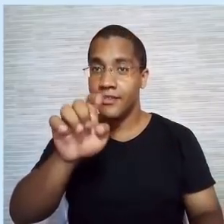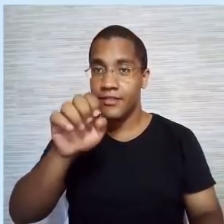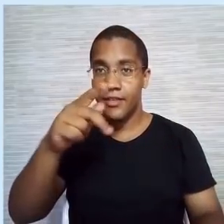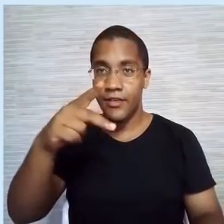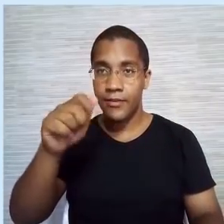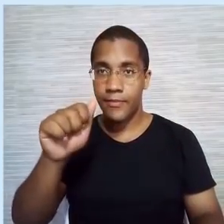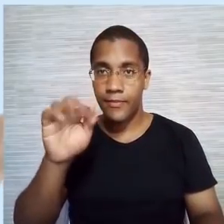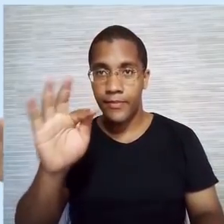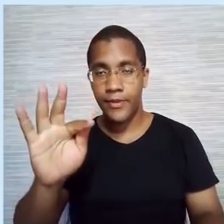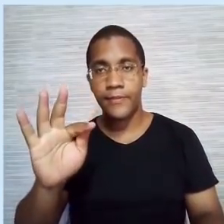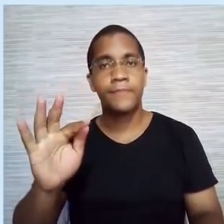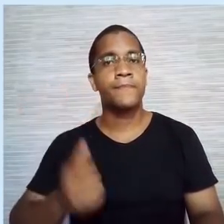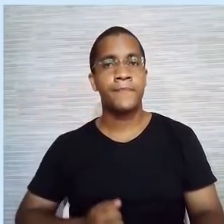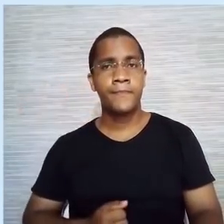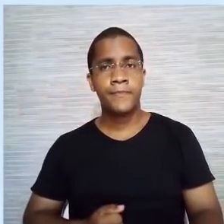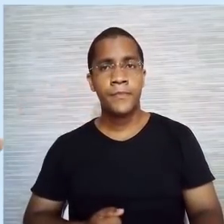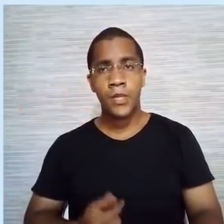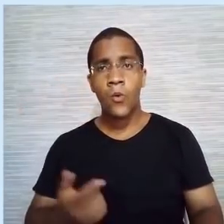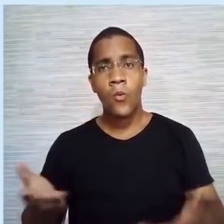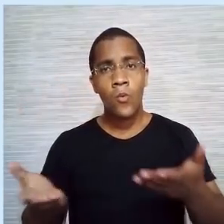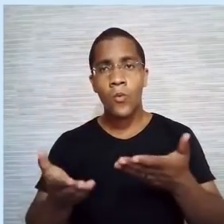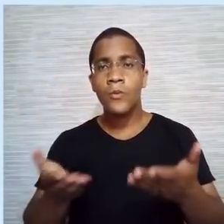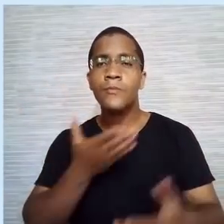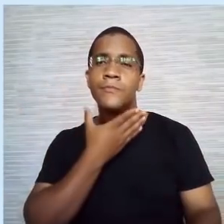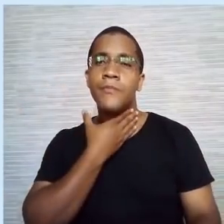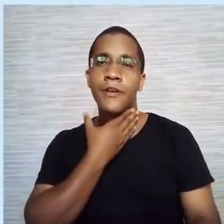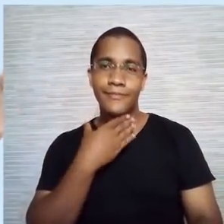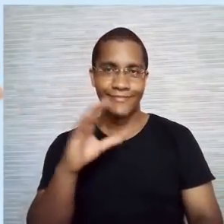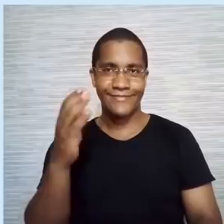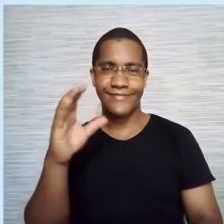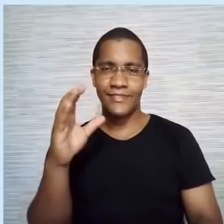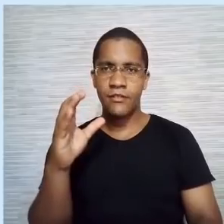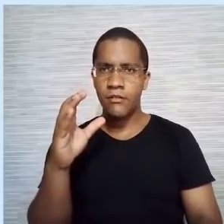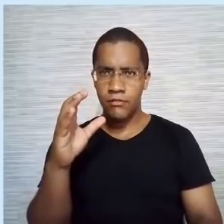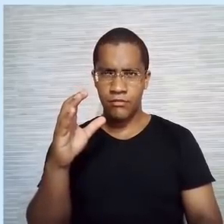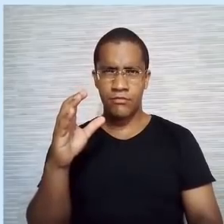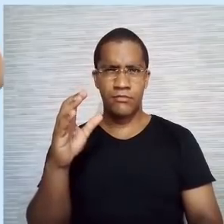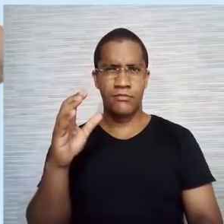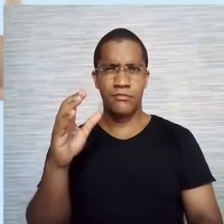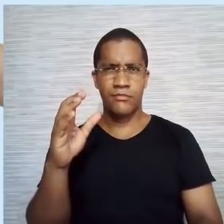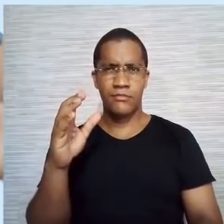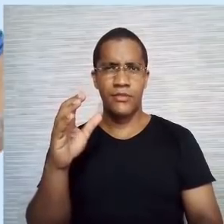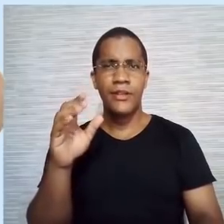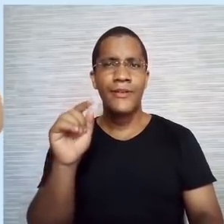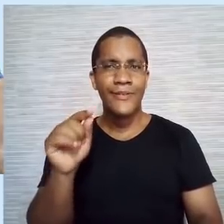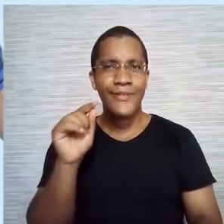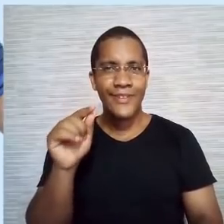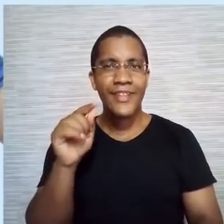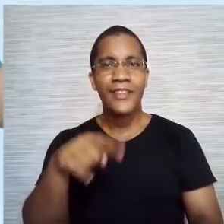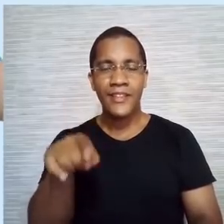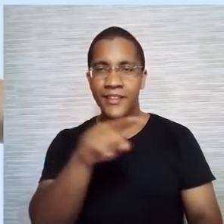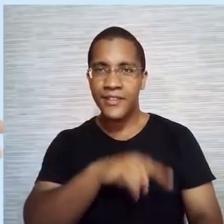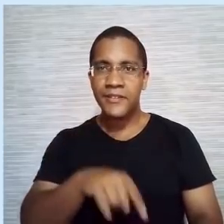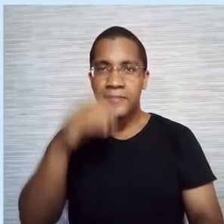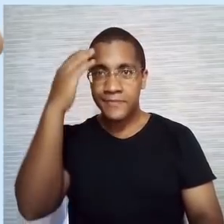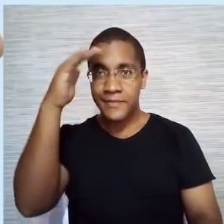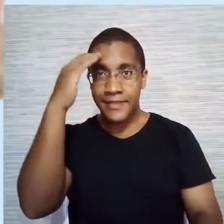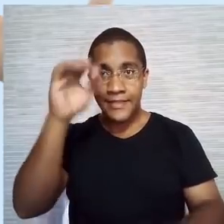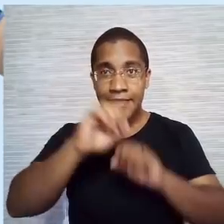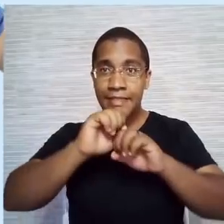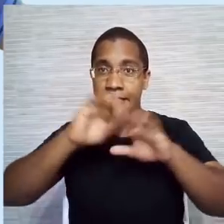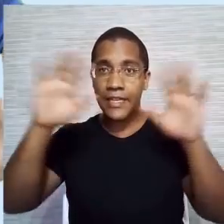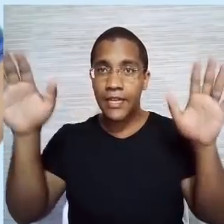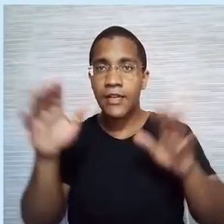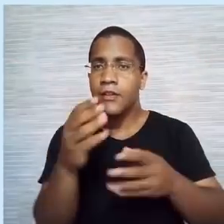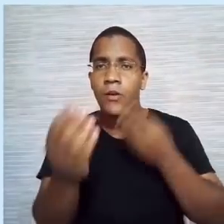Anos Finais. E hoje nós teremos um papo científico. Esse papo científico nós vamos procurar tentar